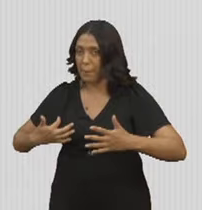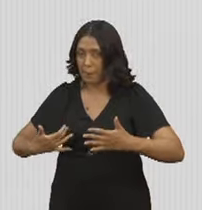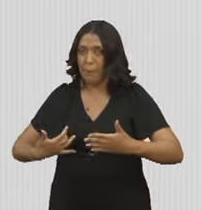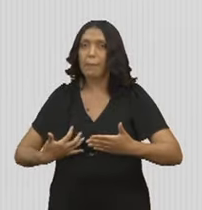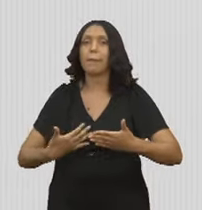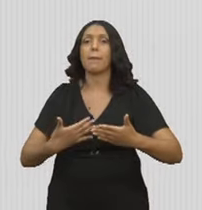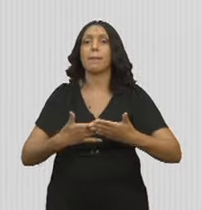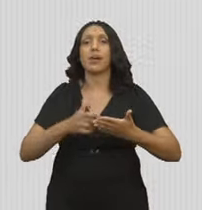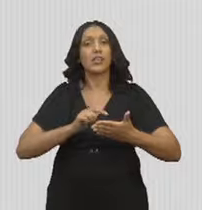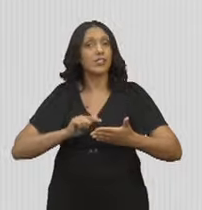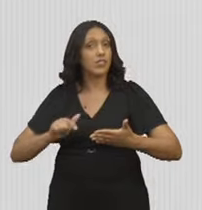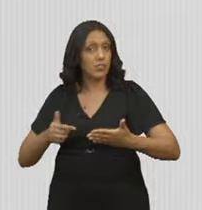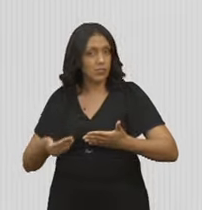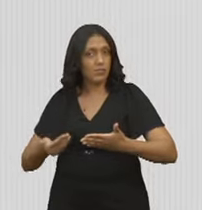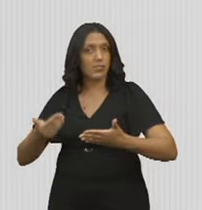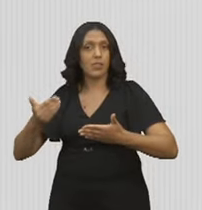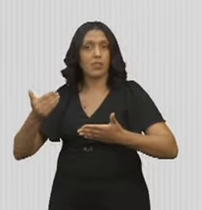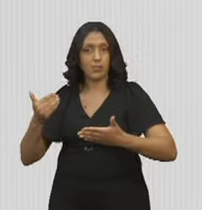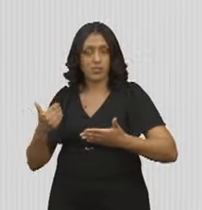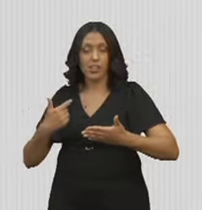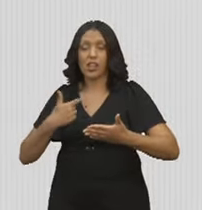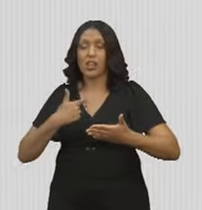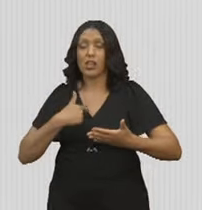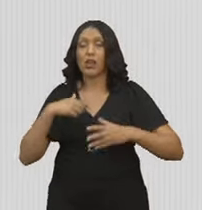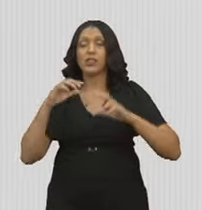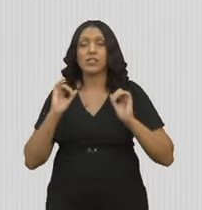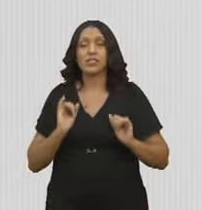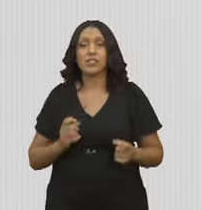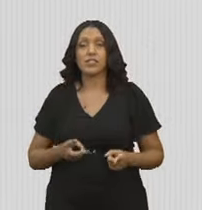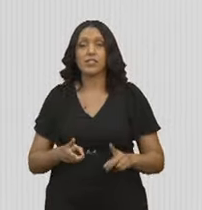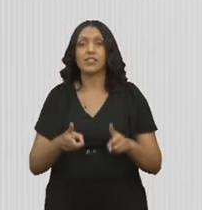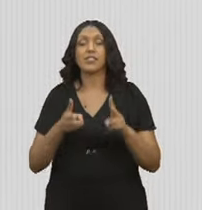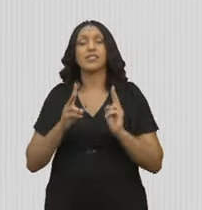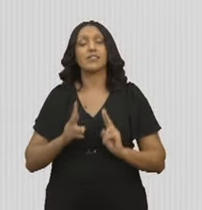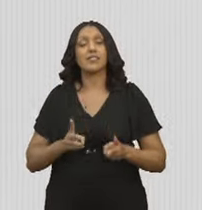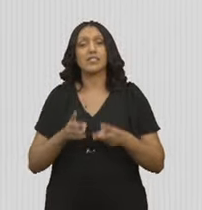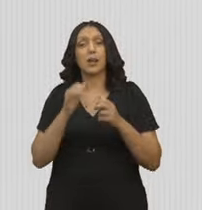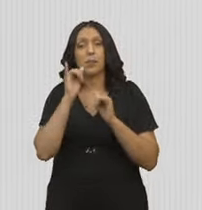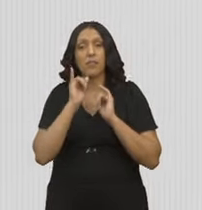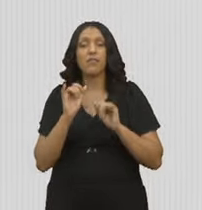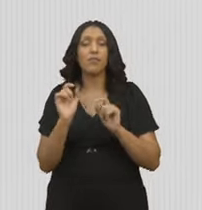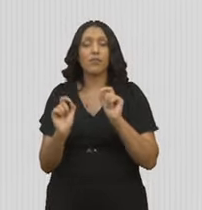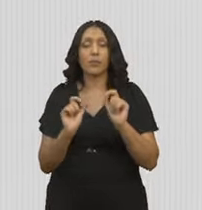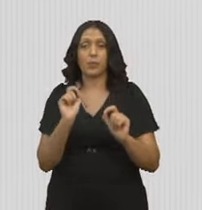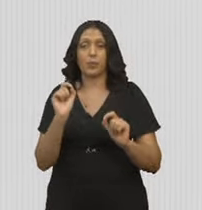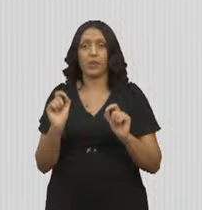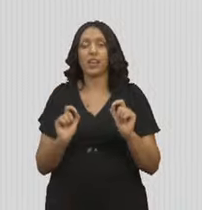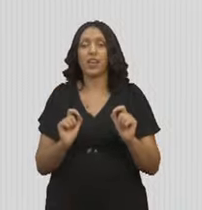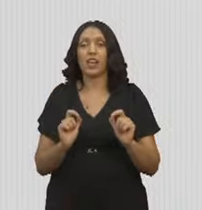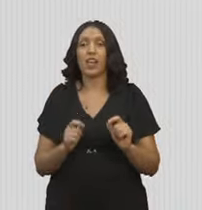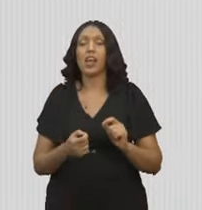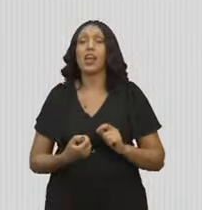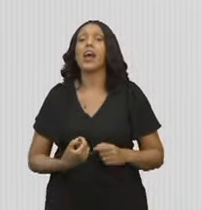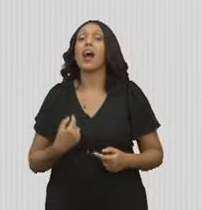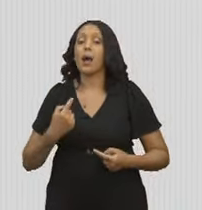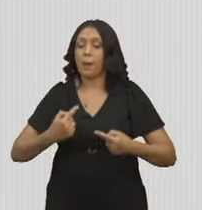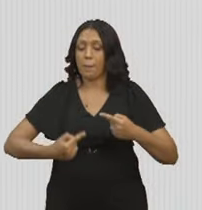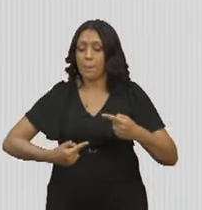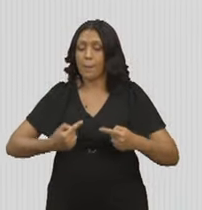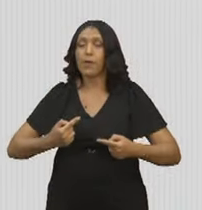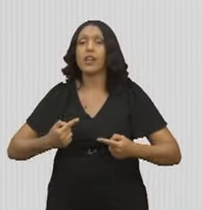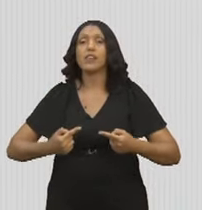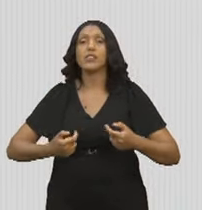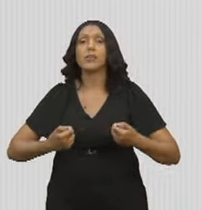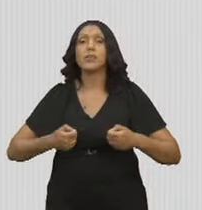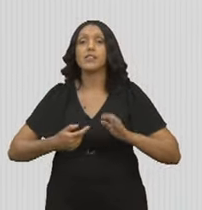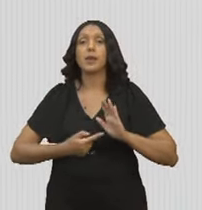nosso gabinete. A gente tem um mantra que é política baseada em evidências. Então, a gente sempre produz informação a partir dos